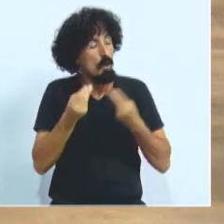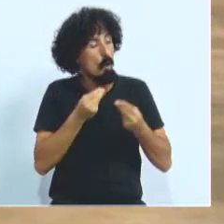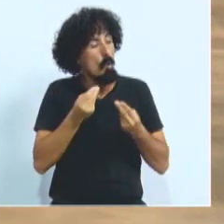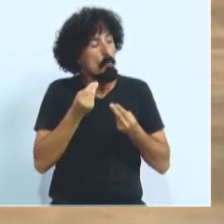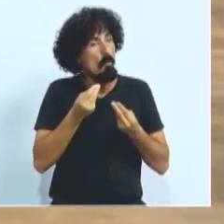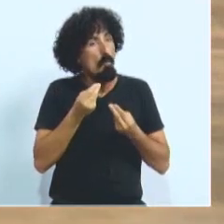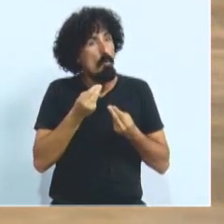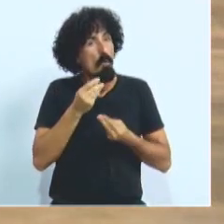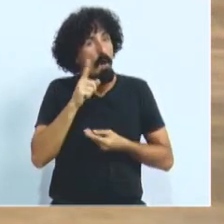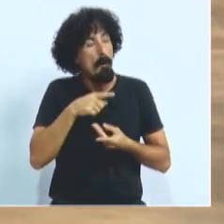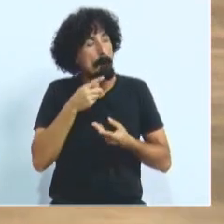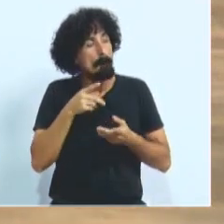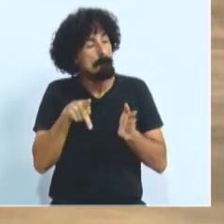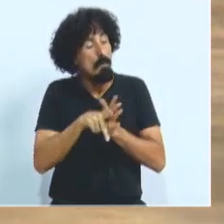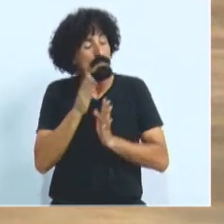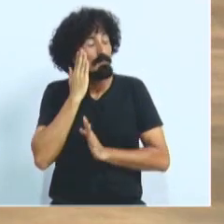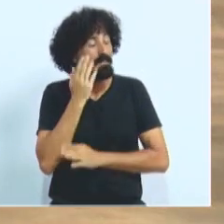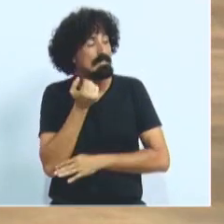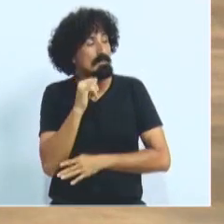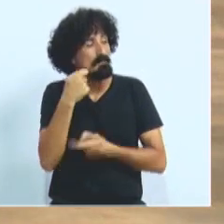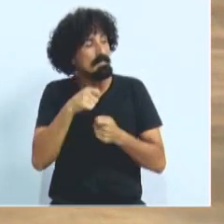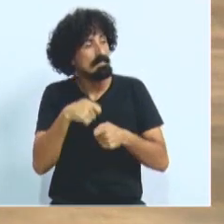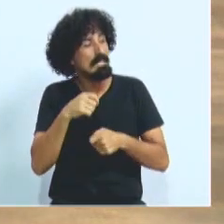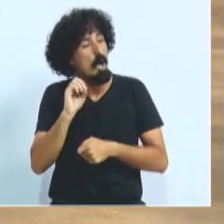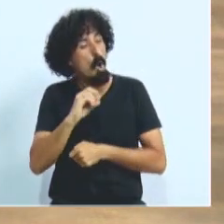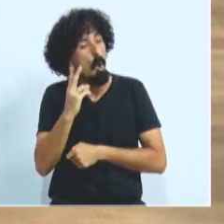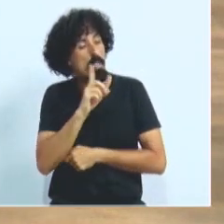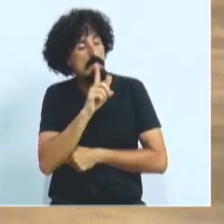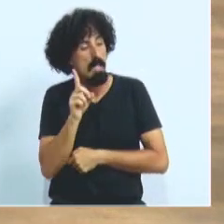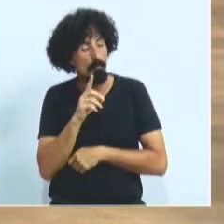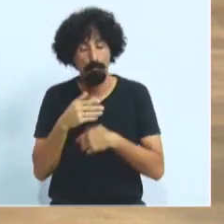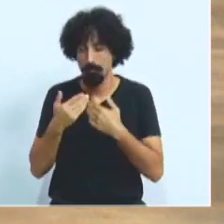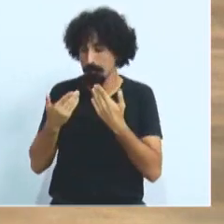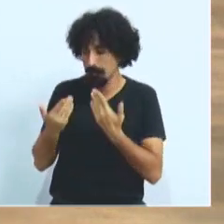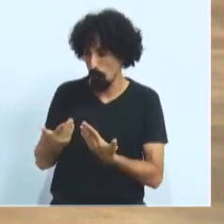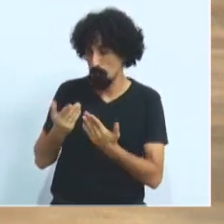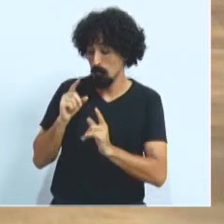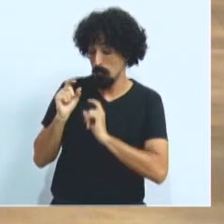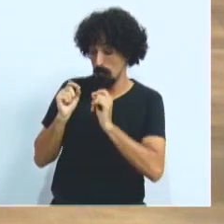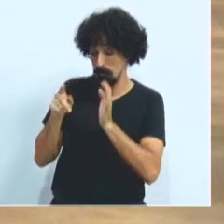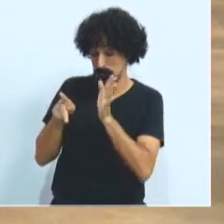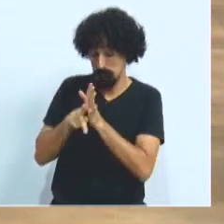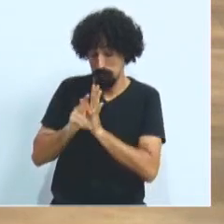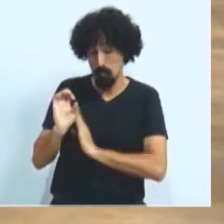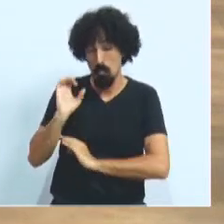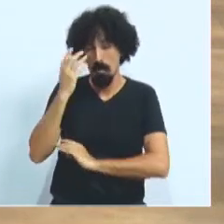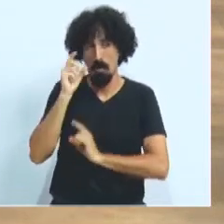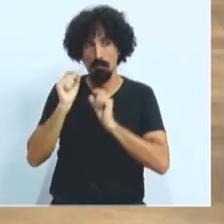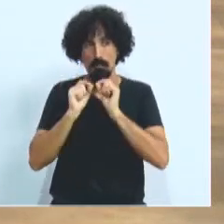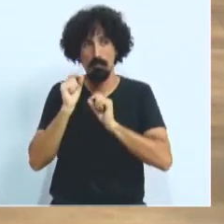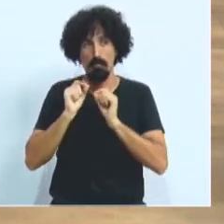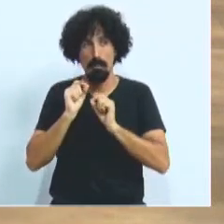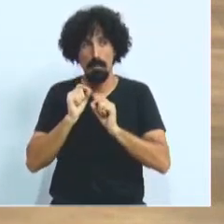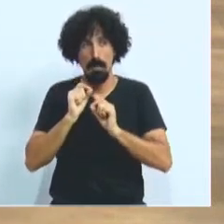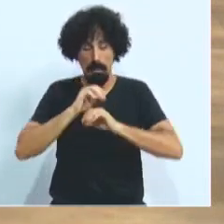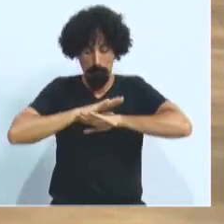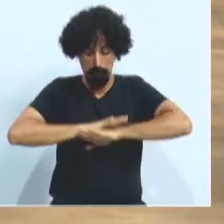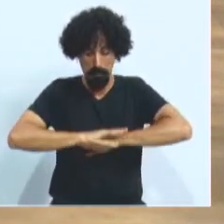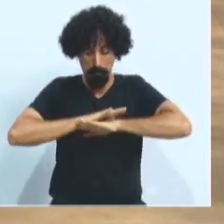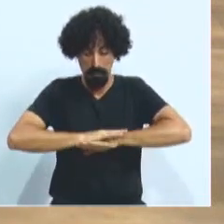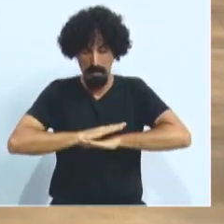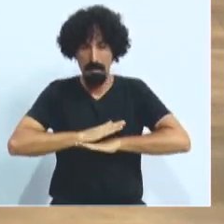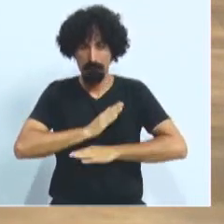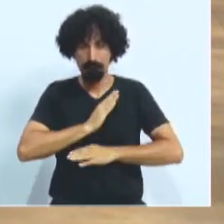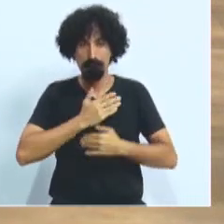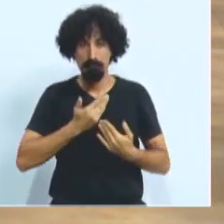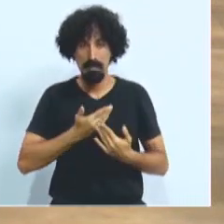se existe essa necessidade ou não da massagem cardíaca? Um caso que traz a necessidade de massagem cardíaca muito, como a gente já falou, que é o engasgo, né? Que ele traz